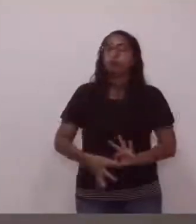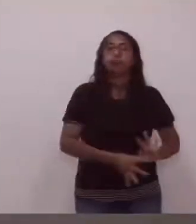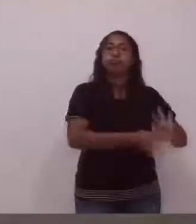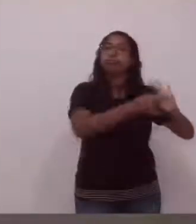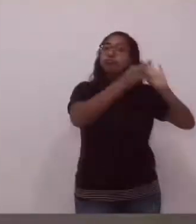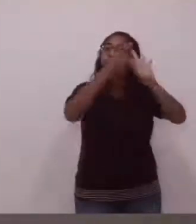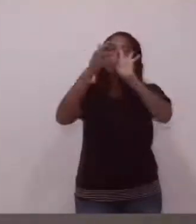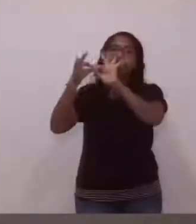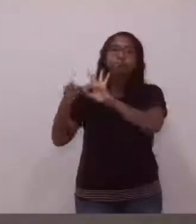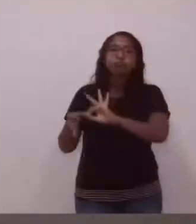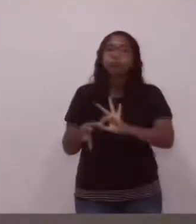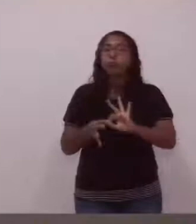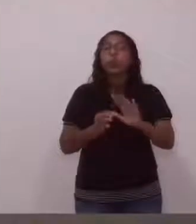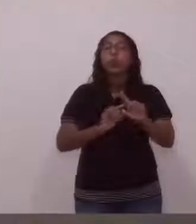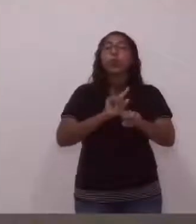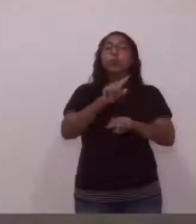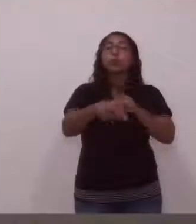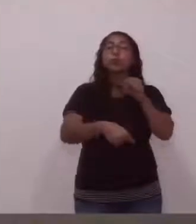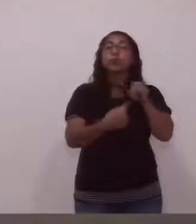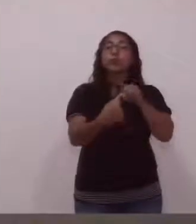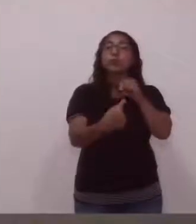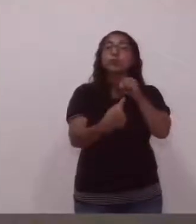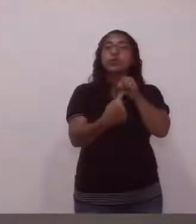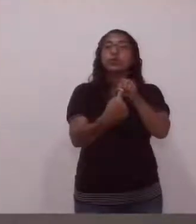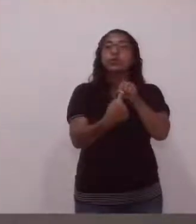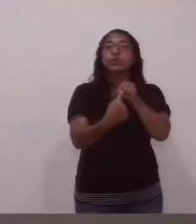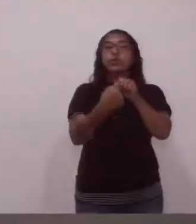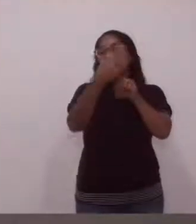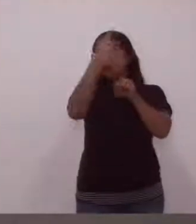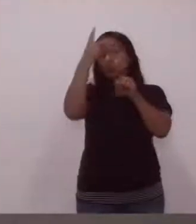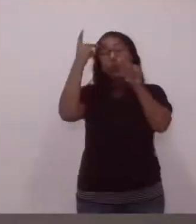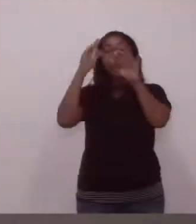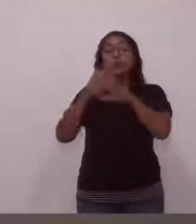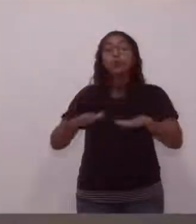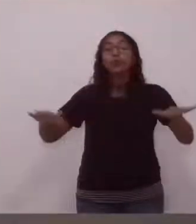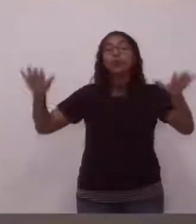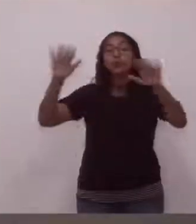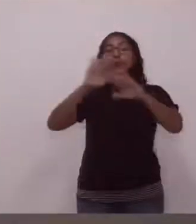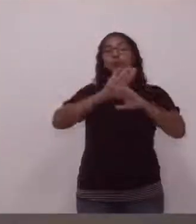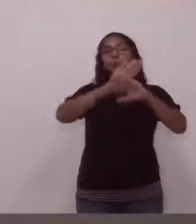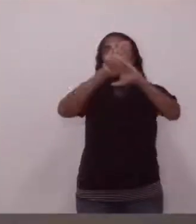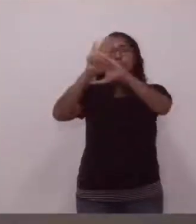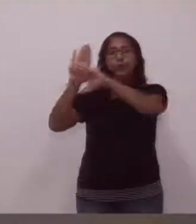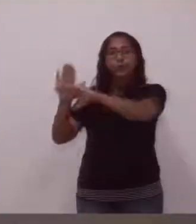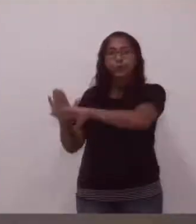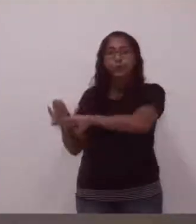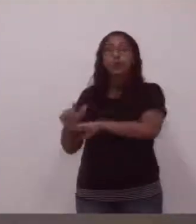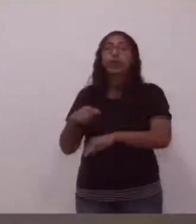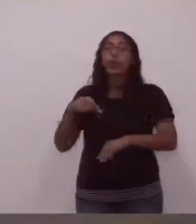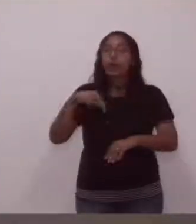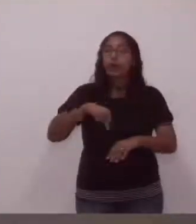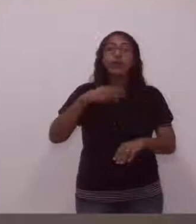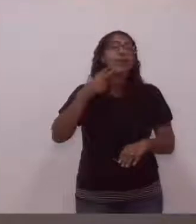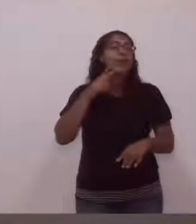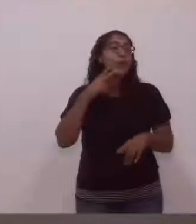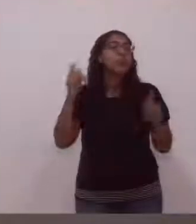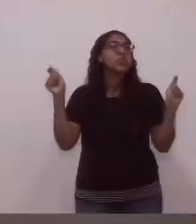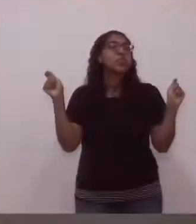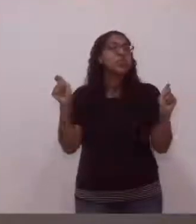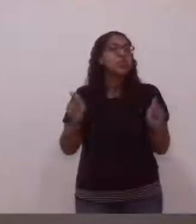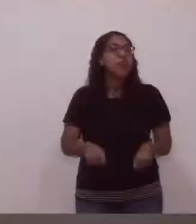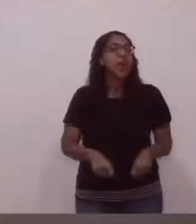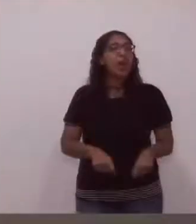aqui, com o objetivo de fazer o melhor para a população. Eu acho que nós temos condições, a nossa cidade tem condição de